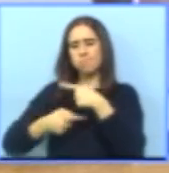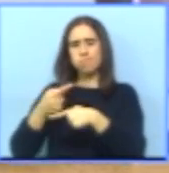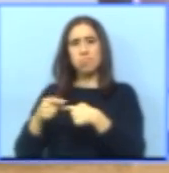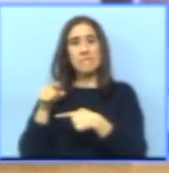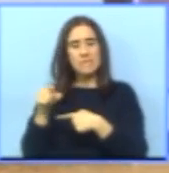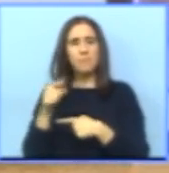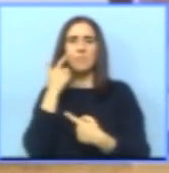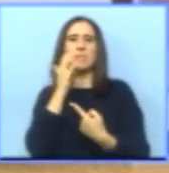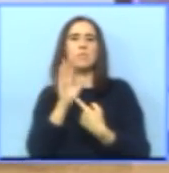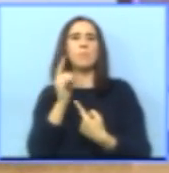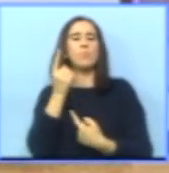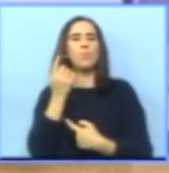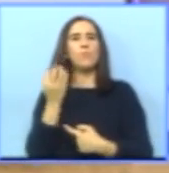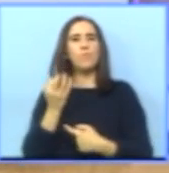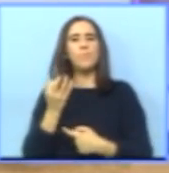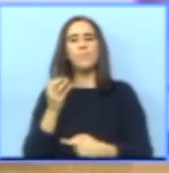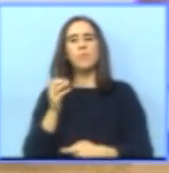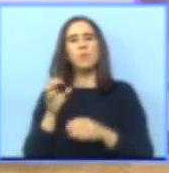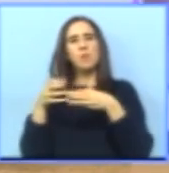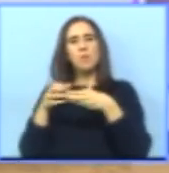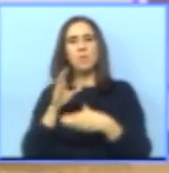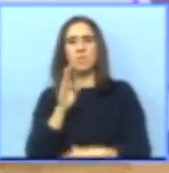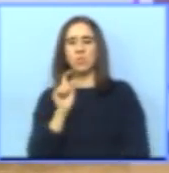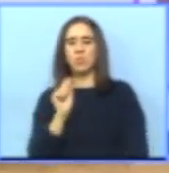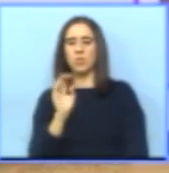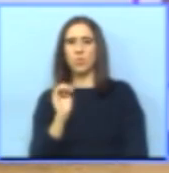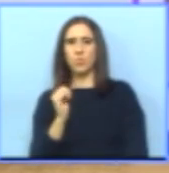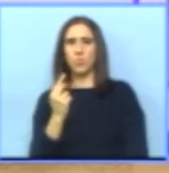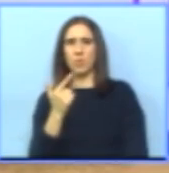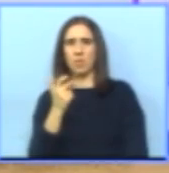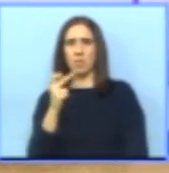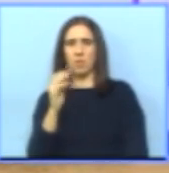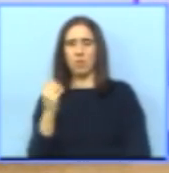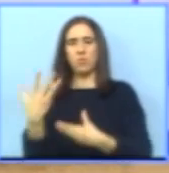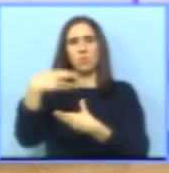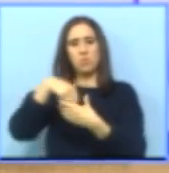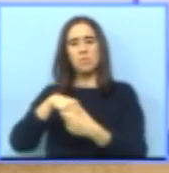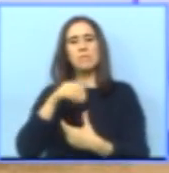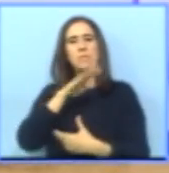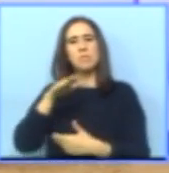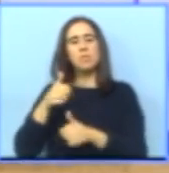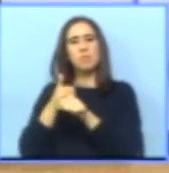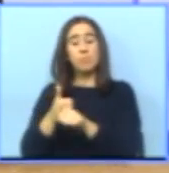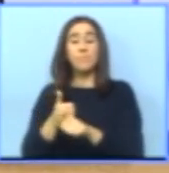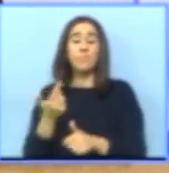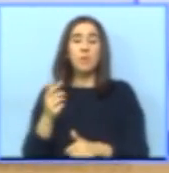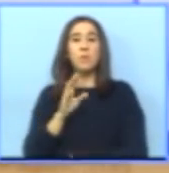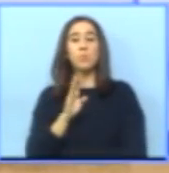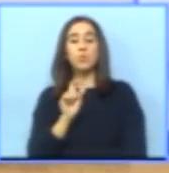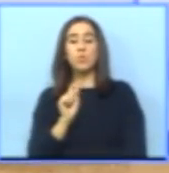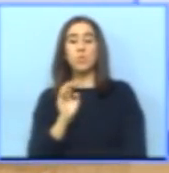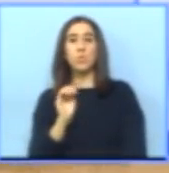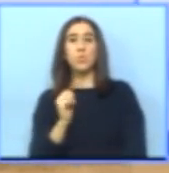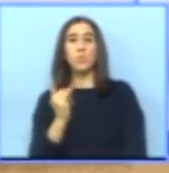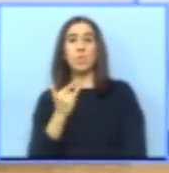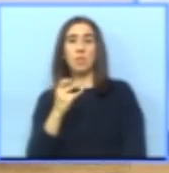apenas um dos exemplos de jesuítas que tiveram a ver com a ciência. Os jesuítas protagonizaram, lá está o nome de globalização,